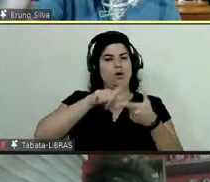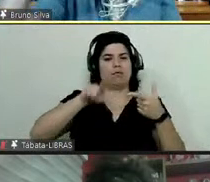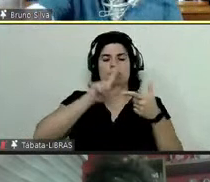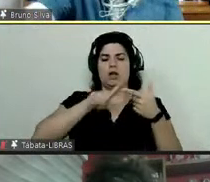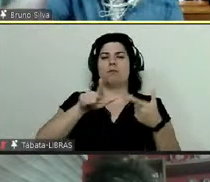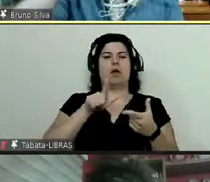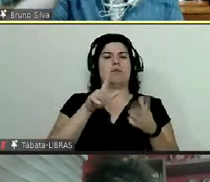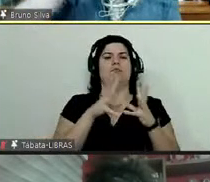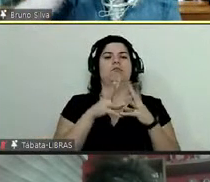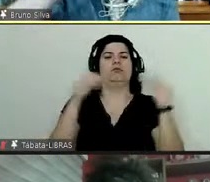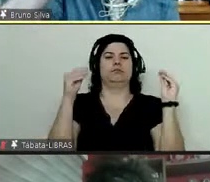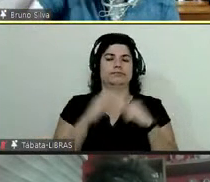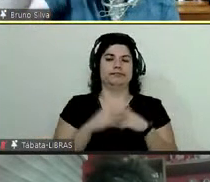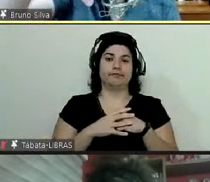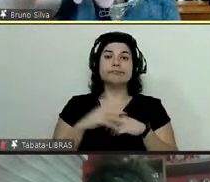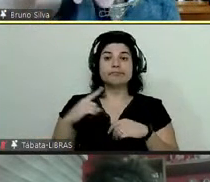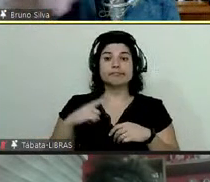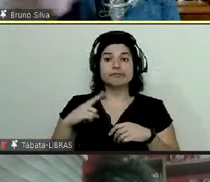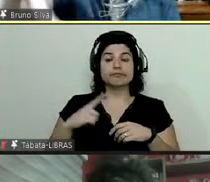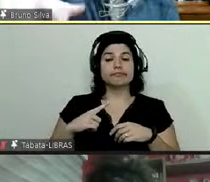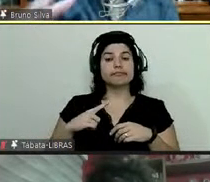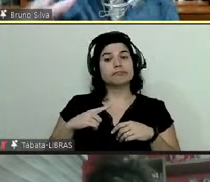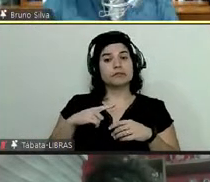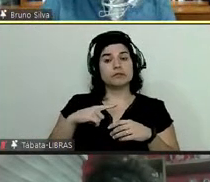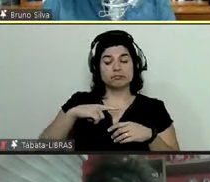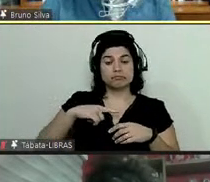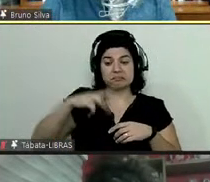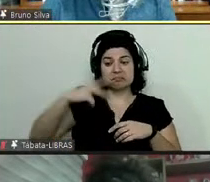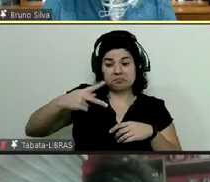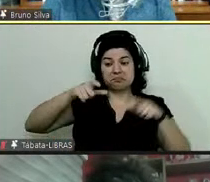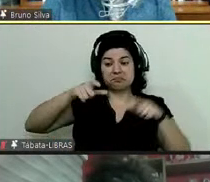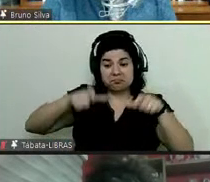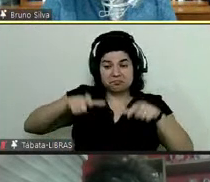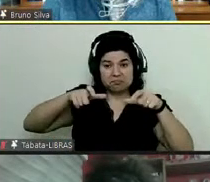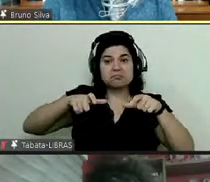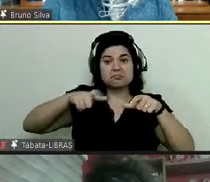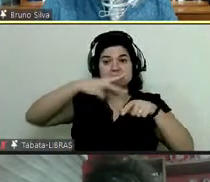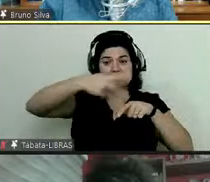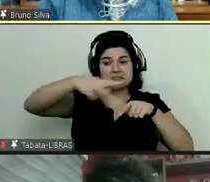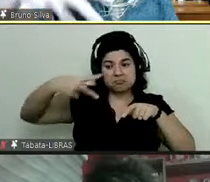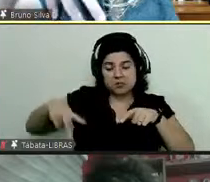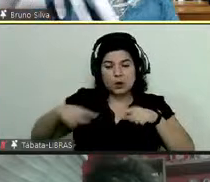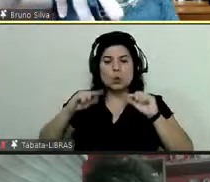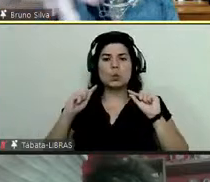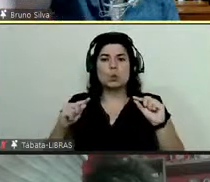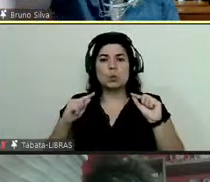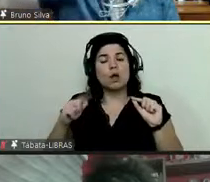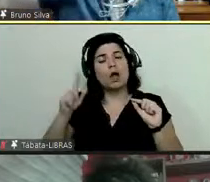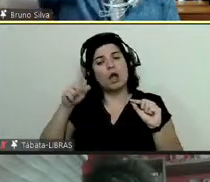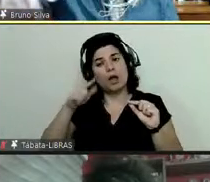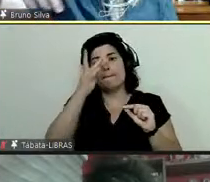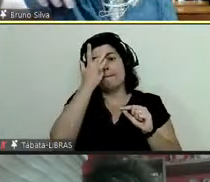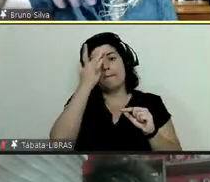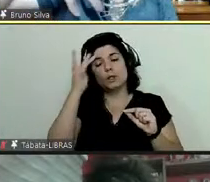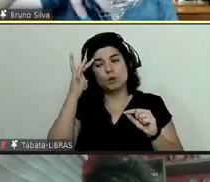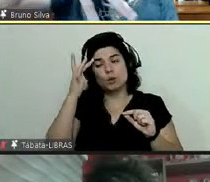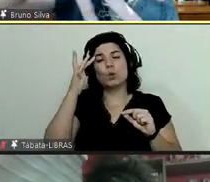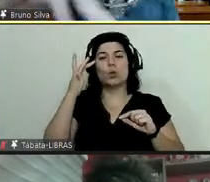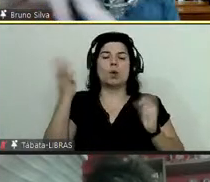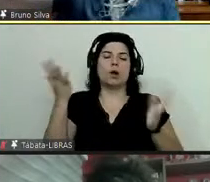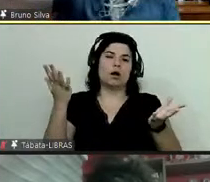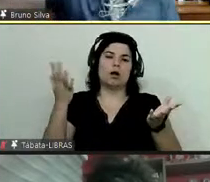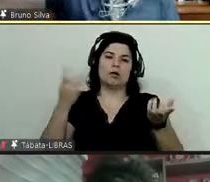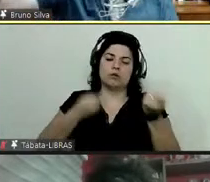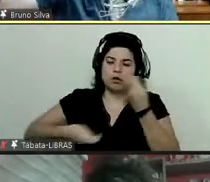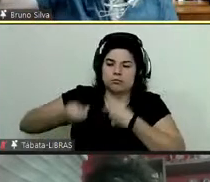o máximo que você tem nas unidades mais locais vamos dizer assim né são membros ali da administração